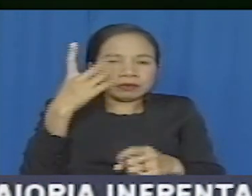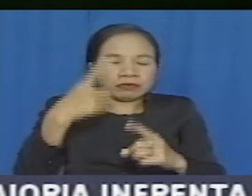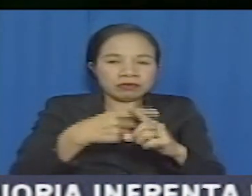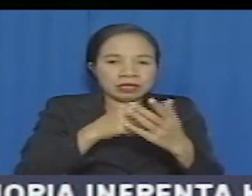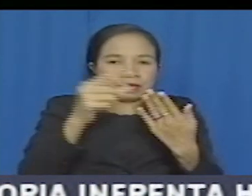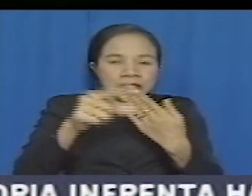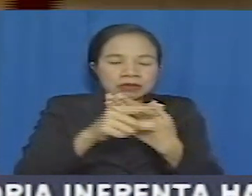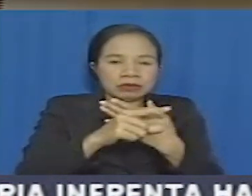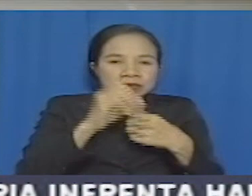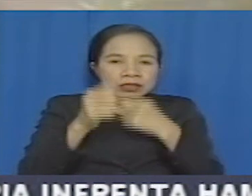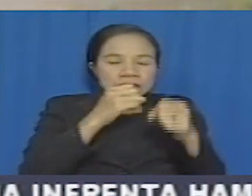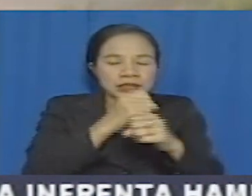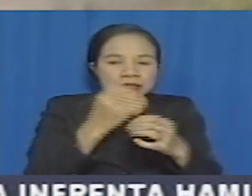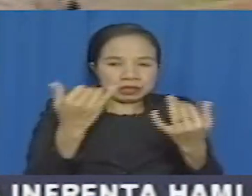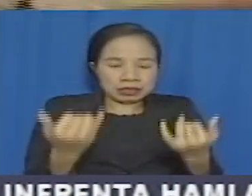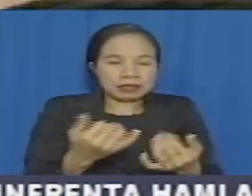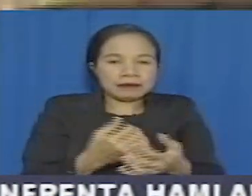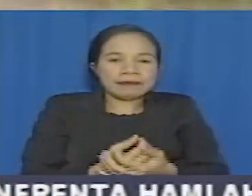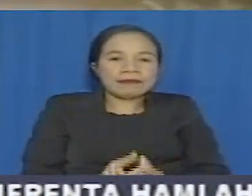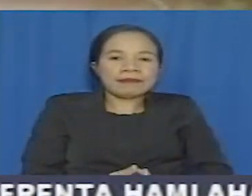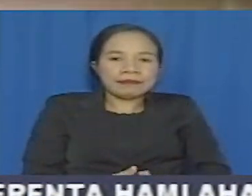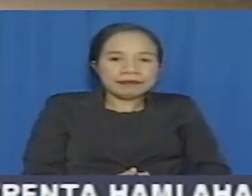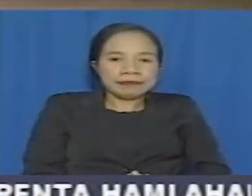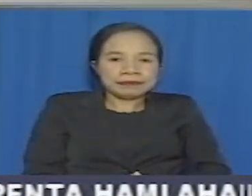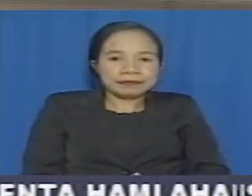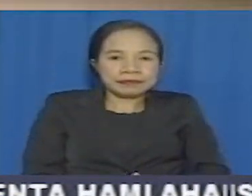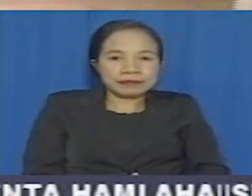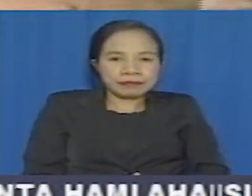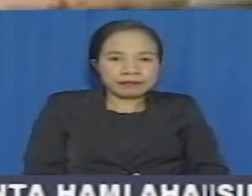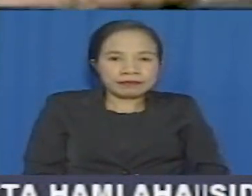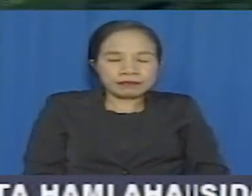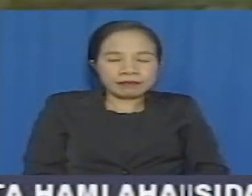fulan agosto tinha ne Inês das Dores cidade do tel pa RTTL.